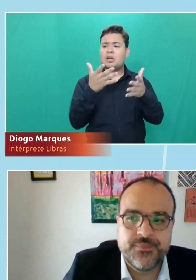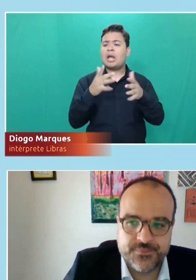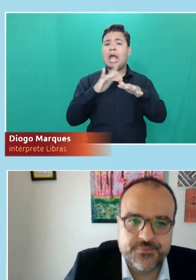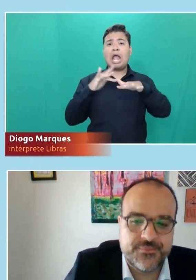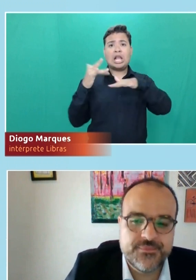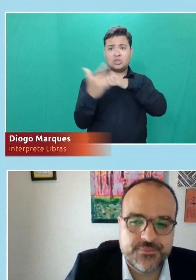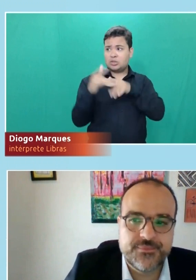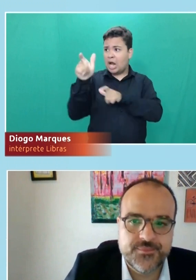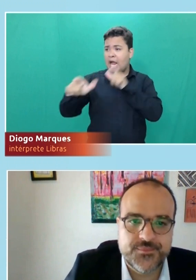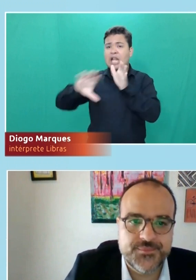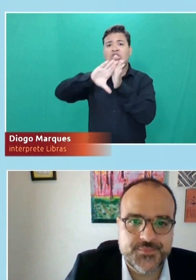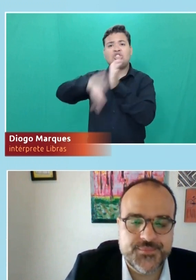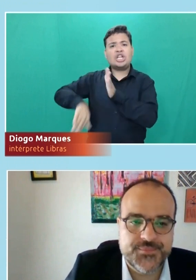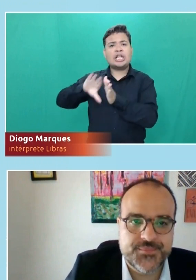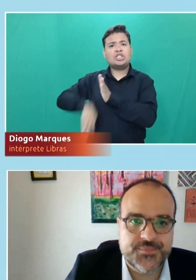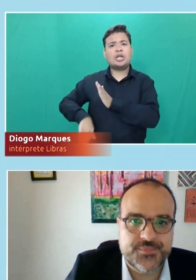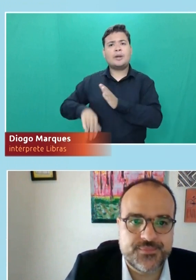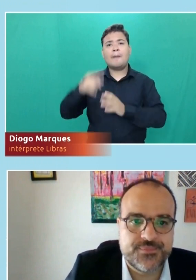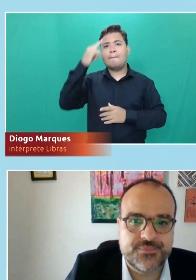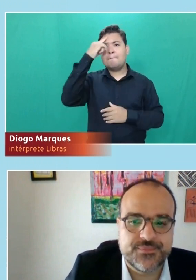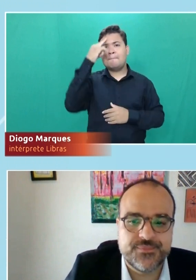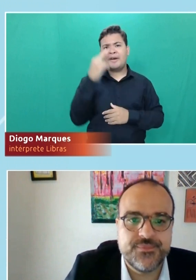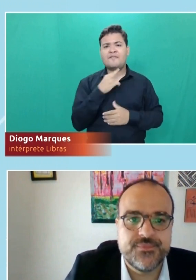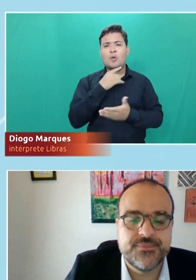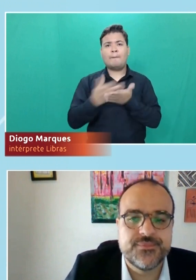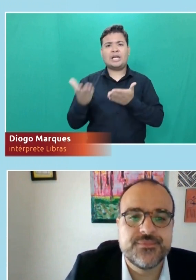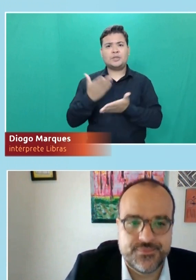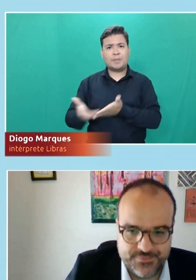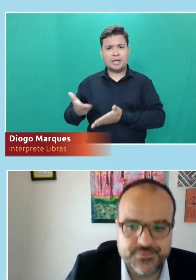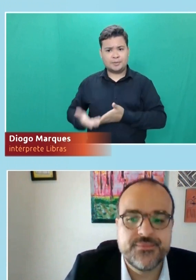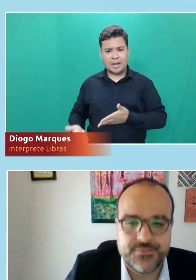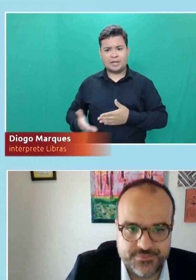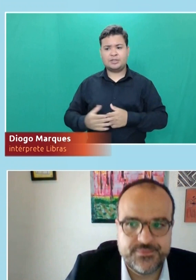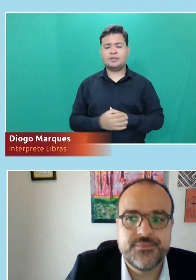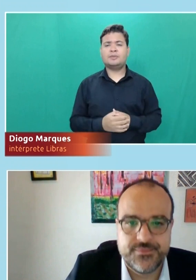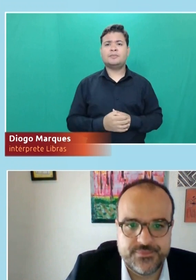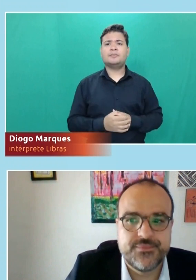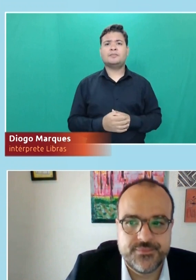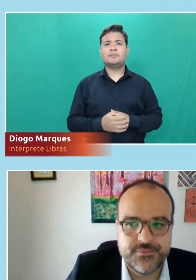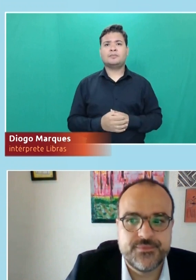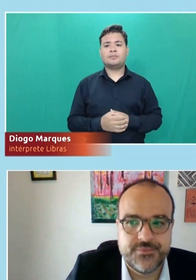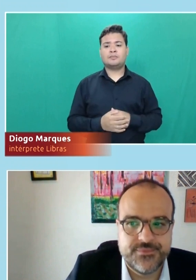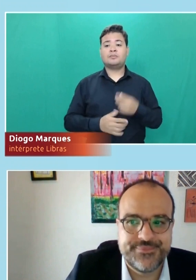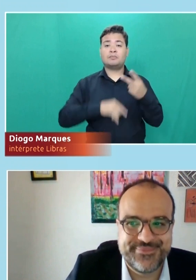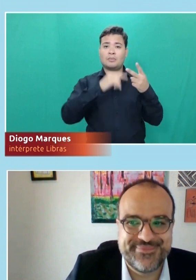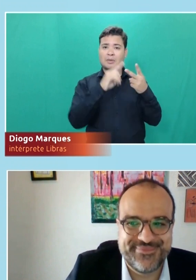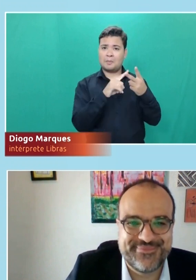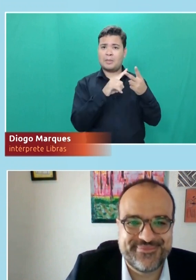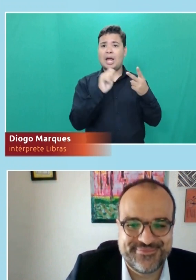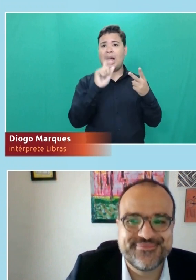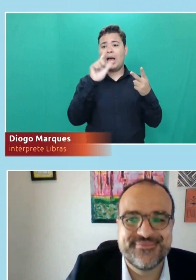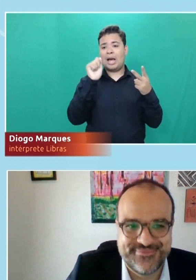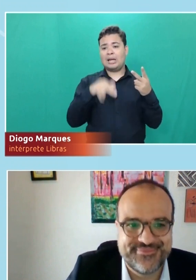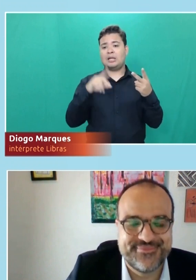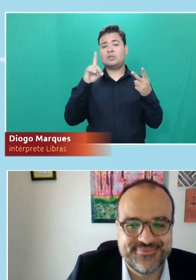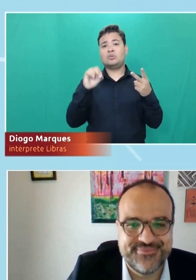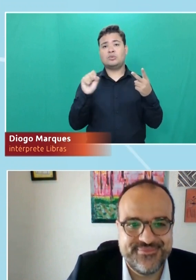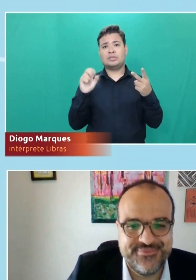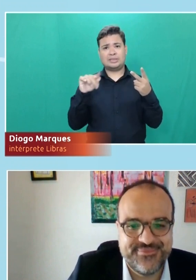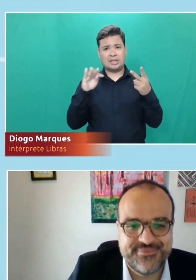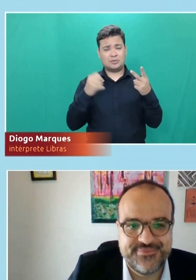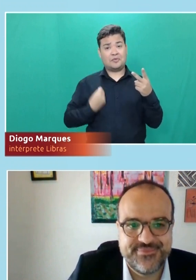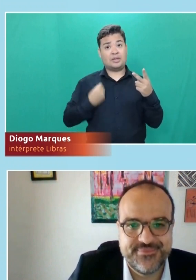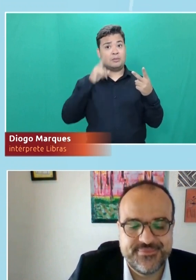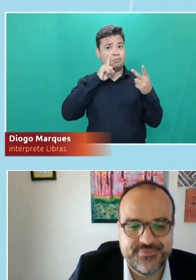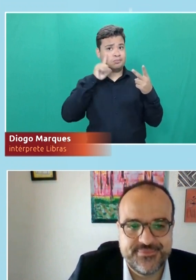foram retiradas, vários desses líderes, né, de movimentos antidemocráticos, Carla Zambelli, o Alan dos Santos, que está nos Estados Unidos. O senhor acha